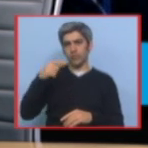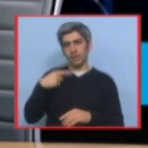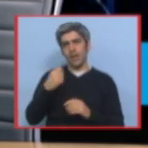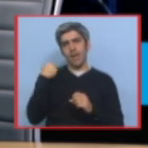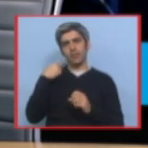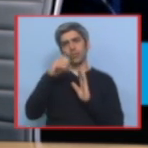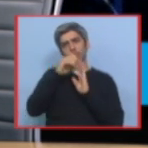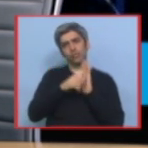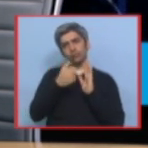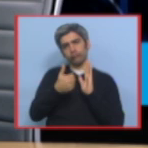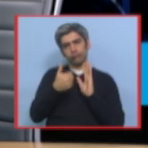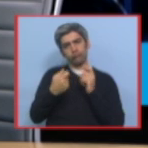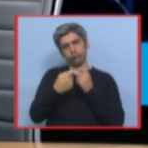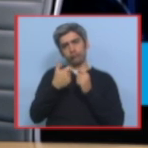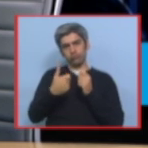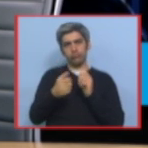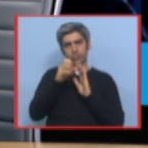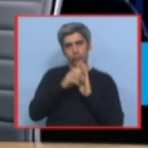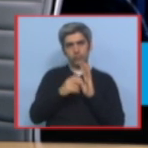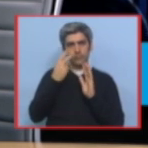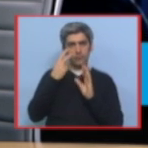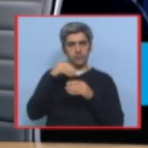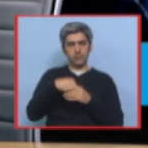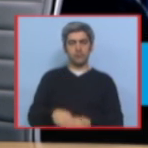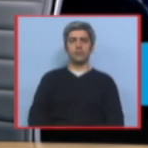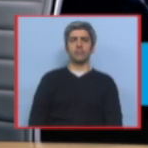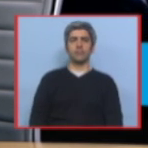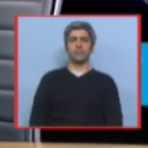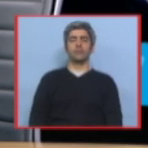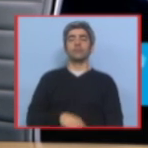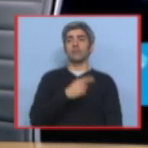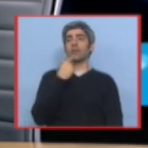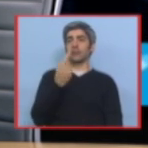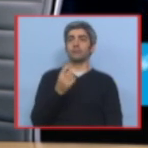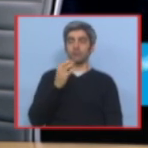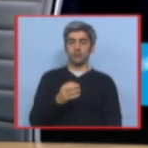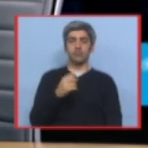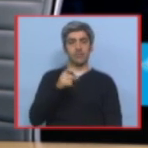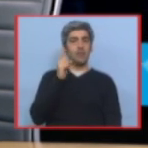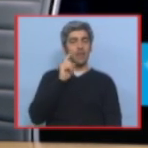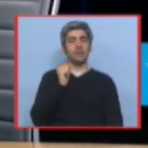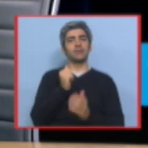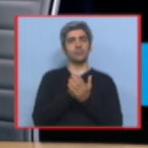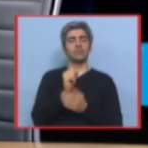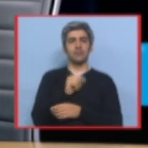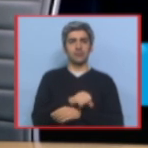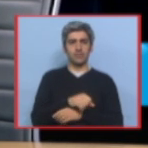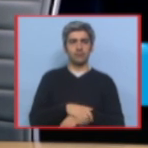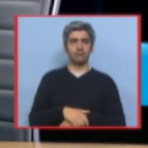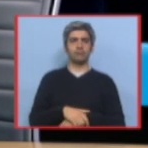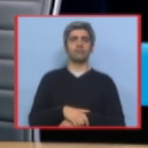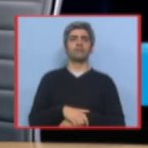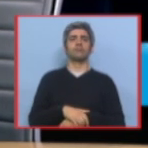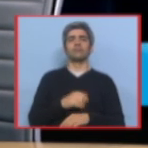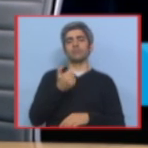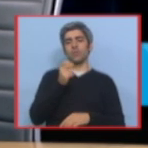condigna, com condições de habitabilidade. E ele disse mesmo, é uma data simbólica, sim. É uma data simbólica,